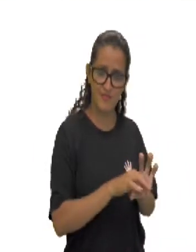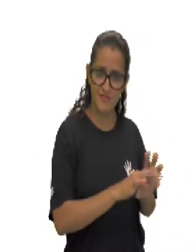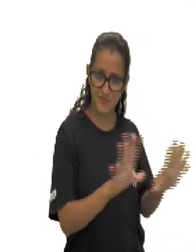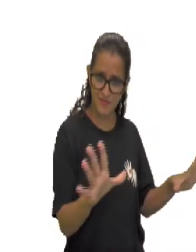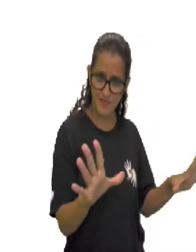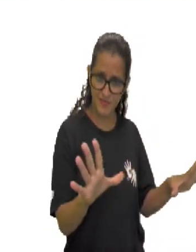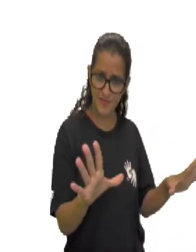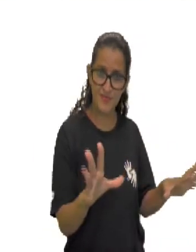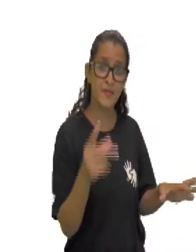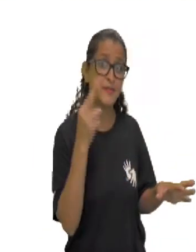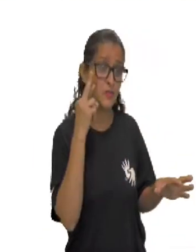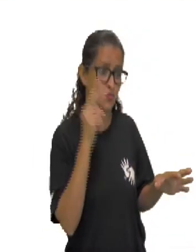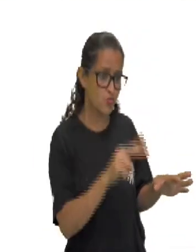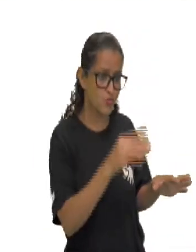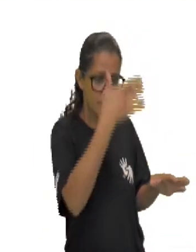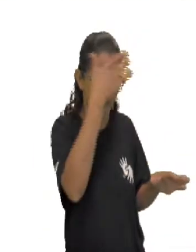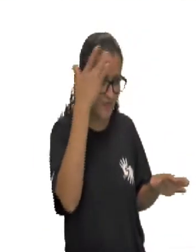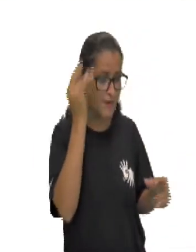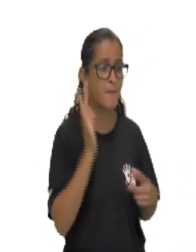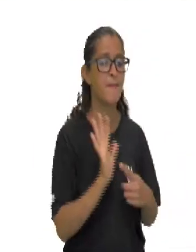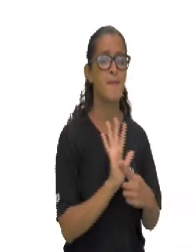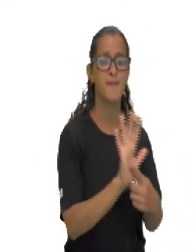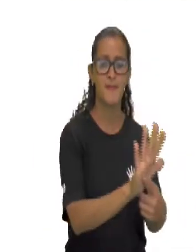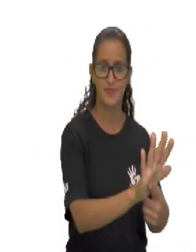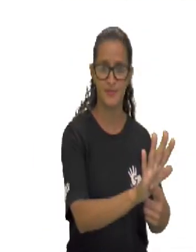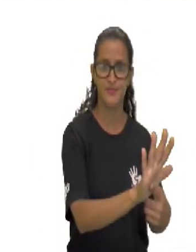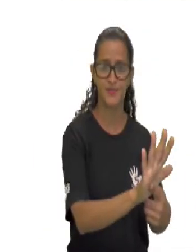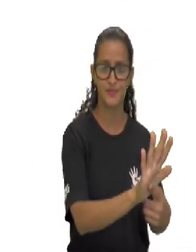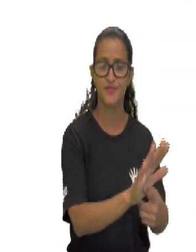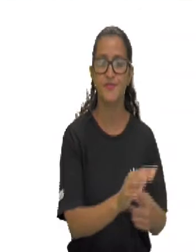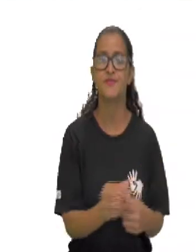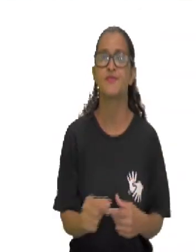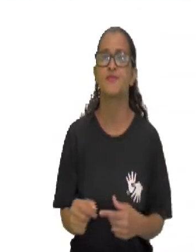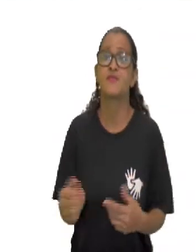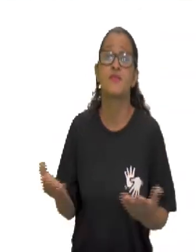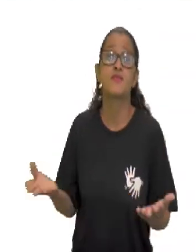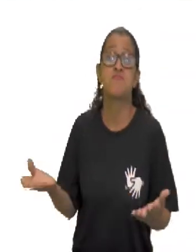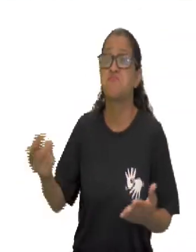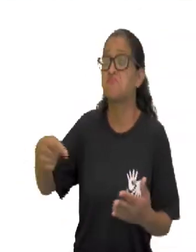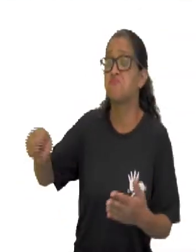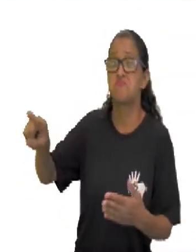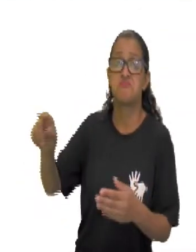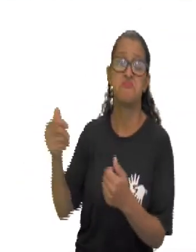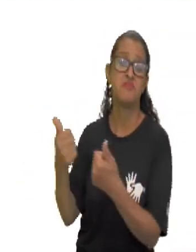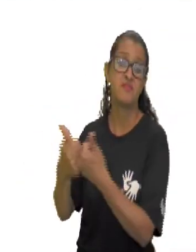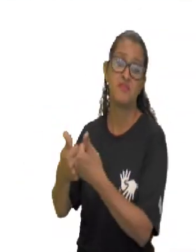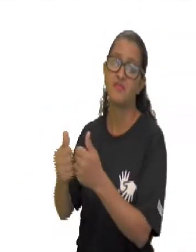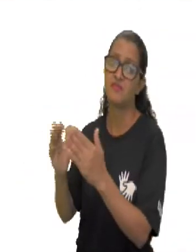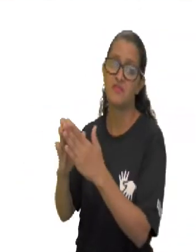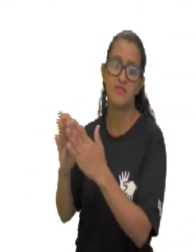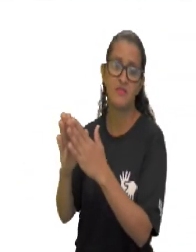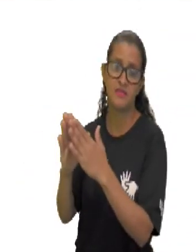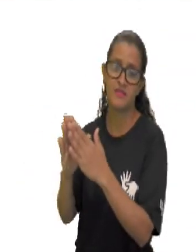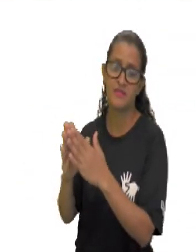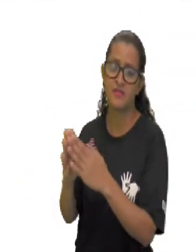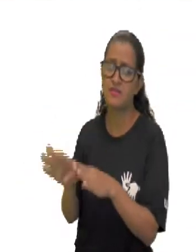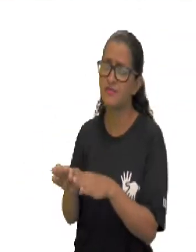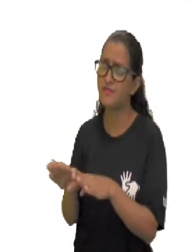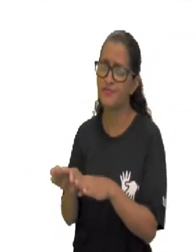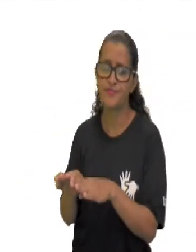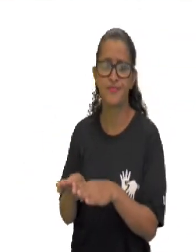vem, faz uma apresentação naquele espaço externo. Pode ser aí, do lado da porta da sua casa, na pracinha.